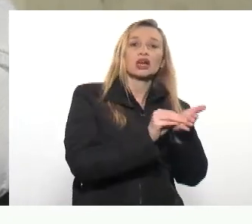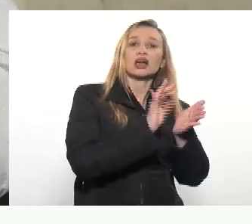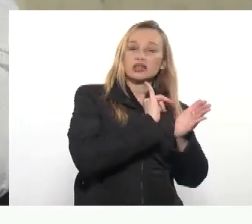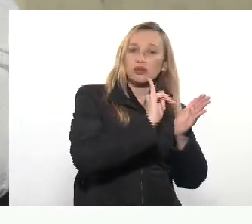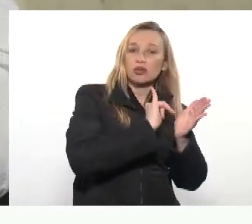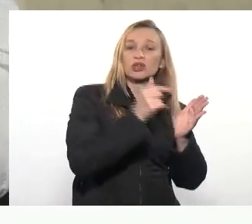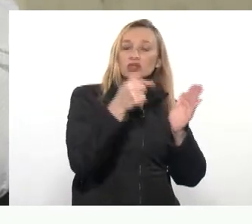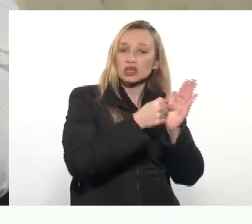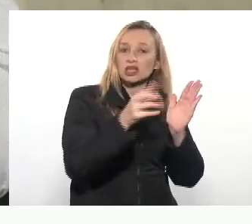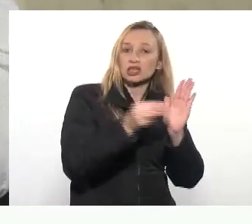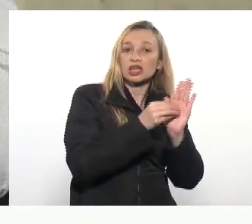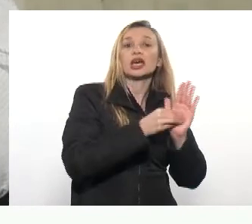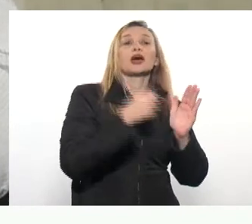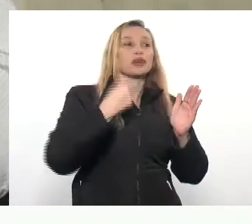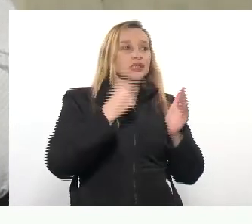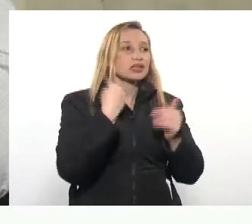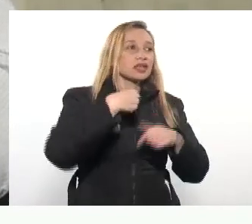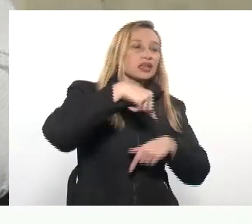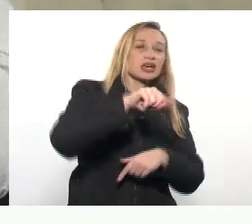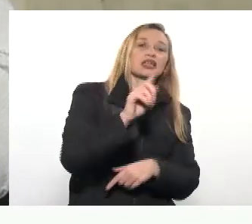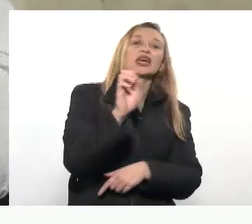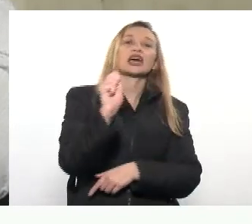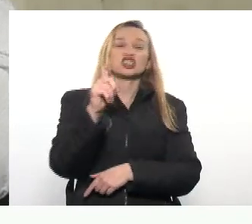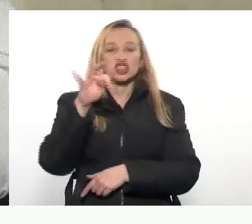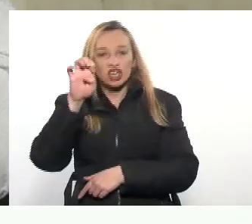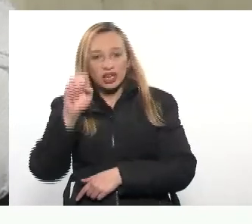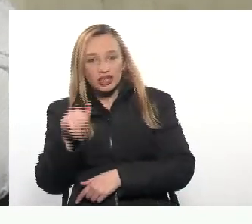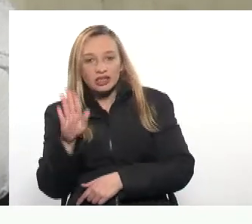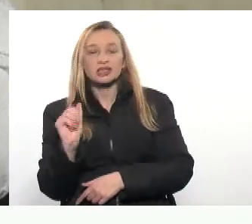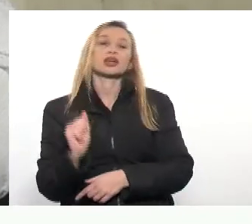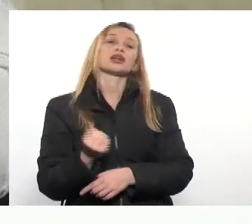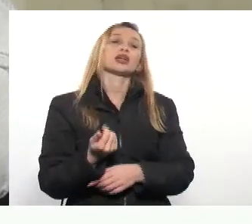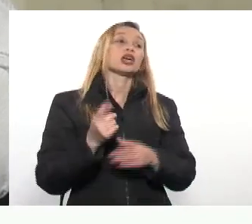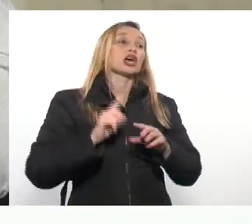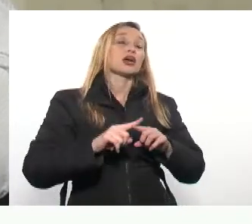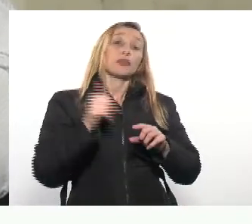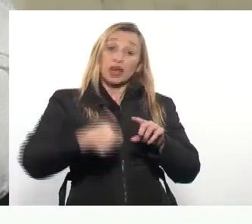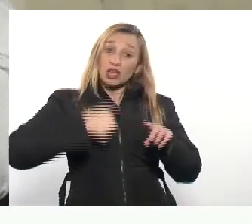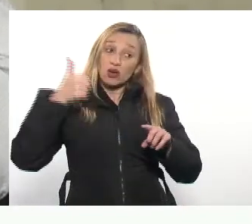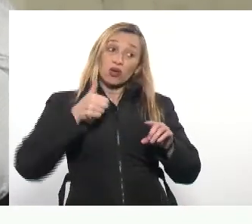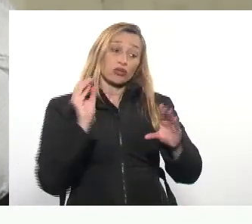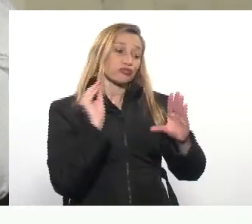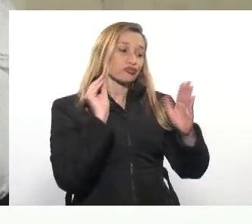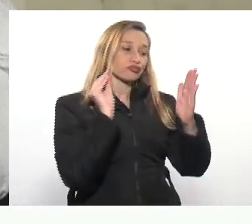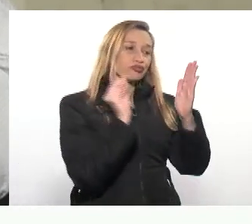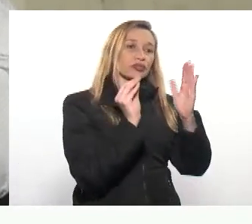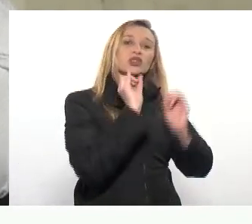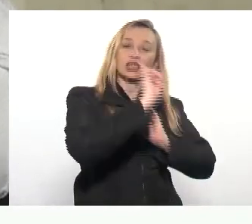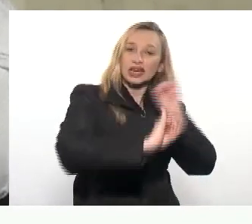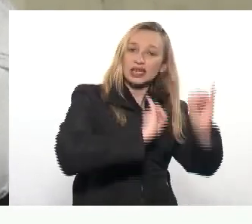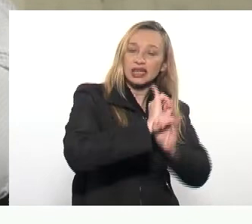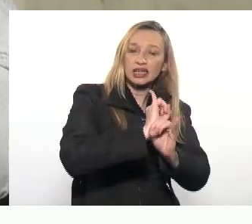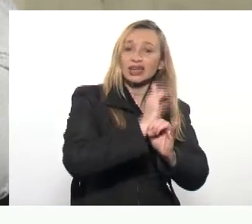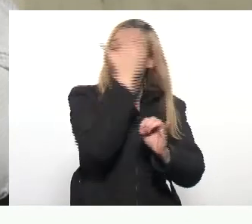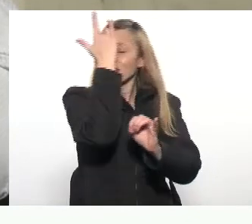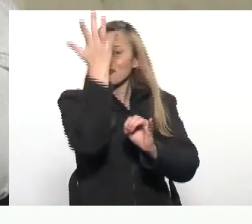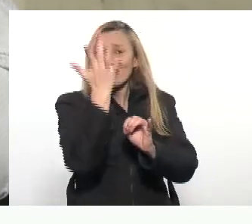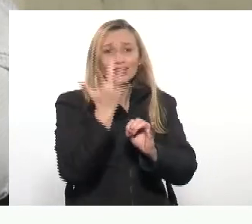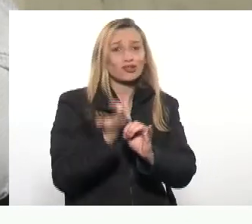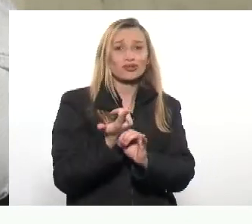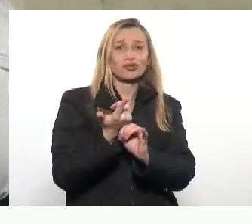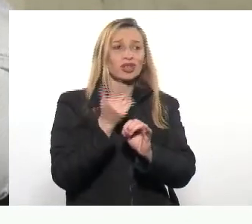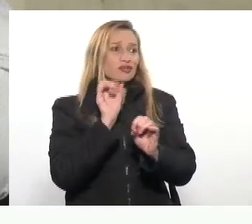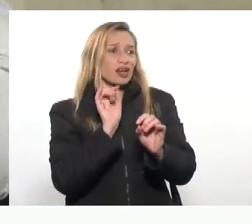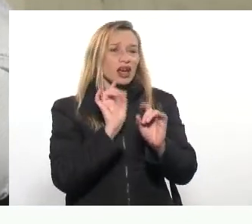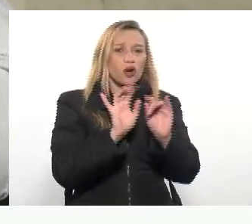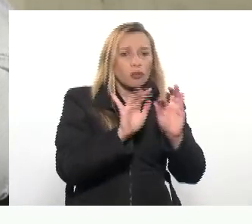ele precisa ir até uma agência, pedir. Quando disponibiliza na internet, fica muito mais acessível, muito mais fácil. Eu acho que não tem custo,